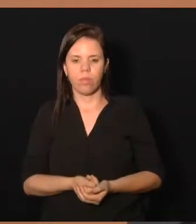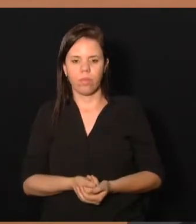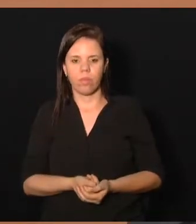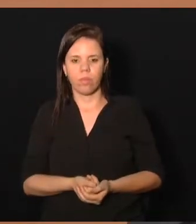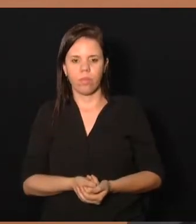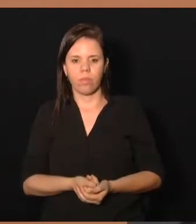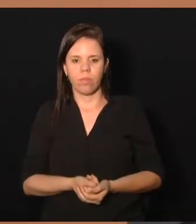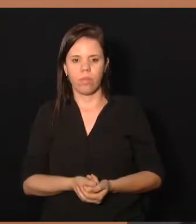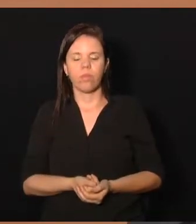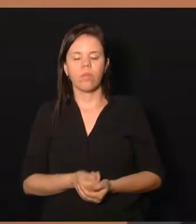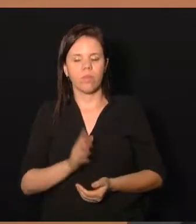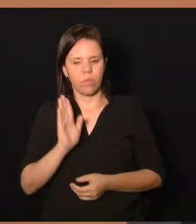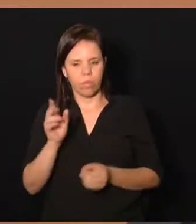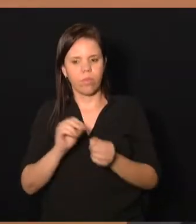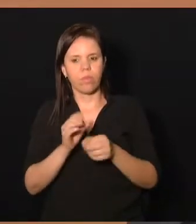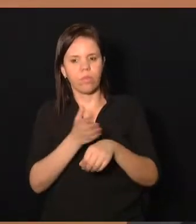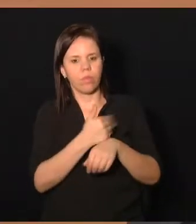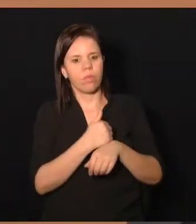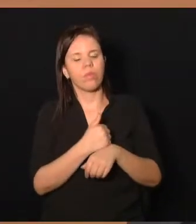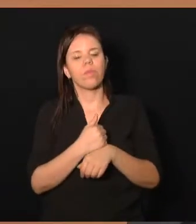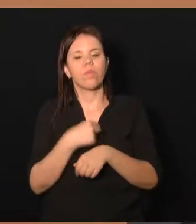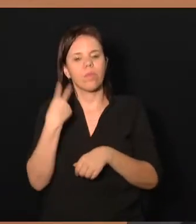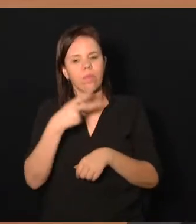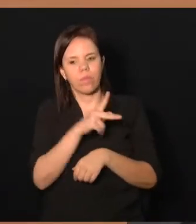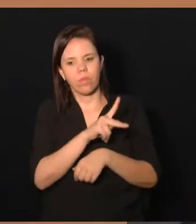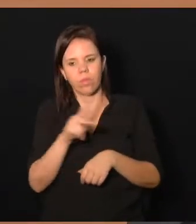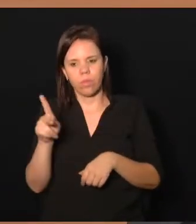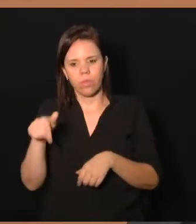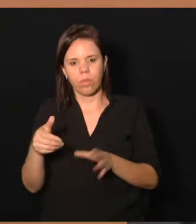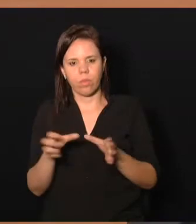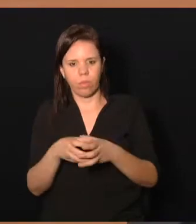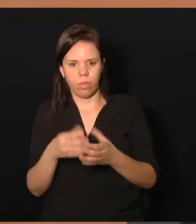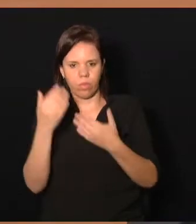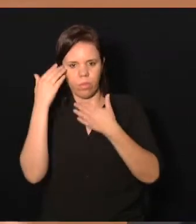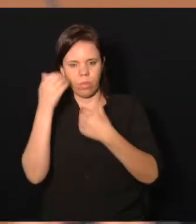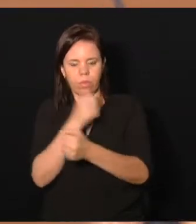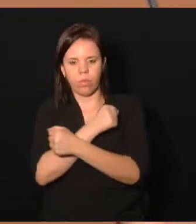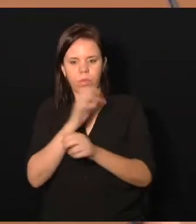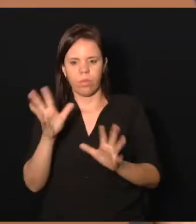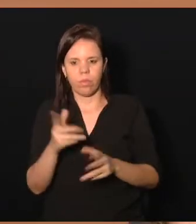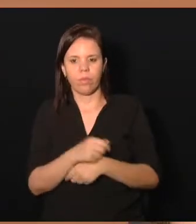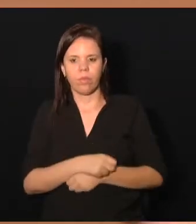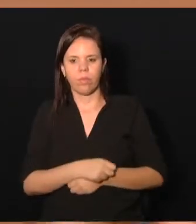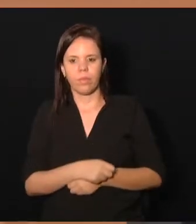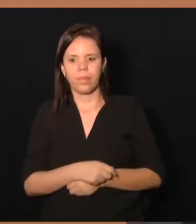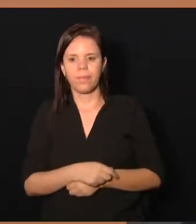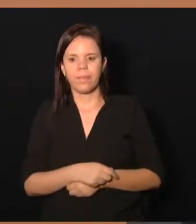feito aqui pelo vereador, presidente da comissão. Um abraço a todos.